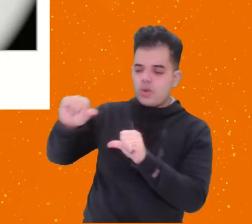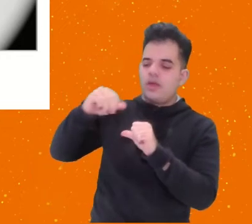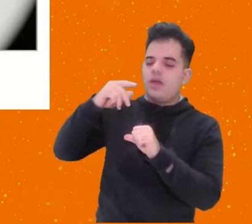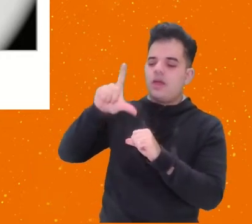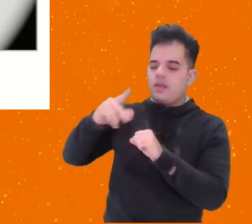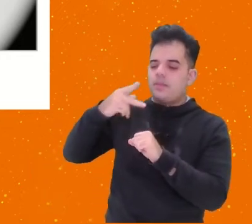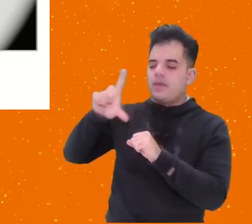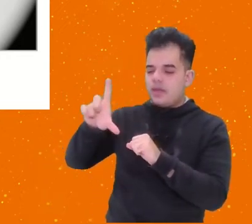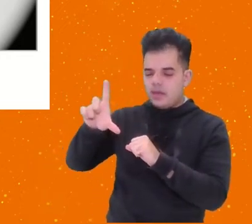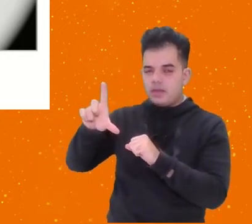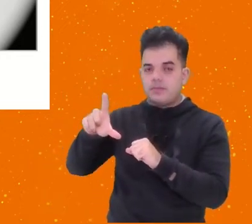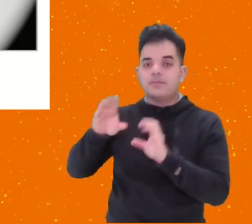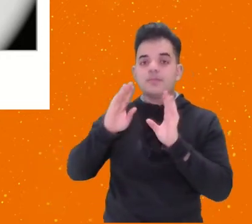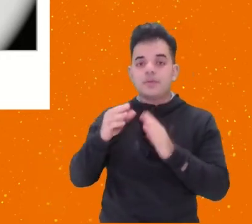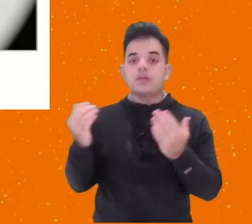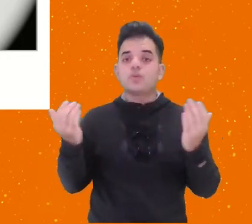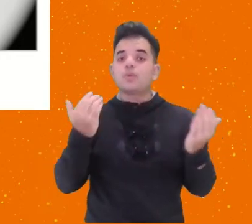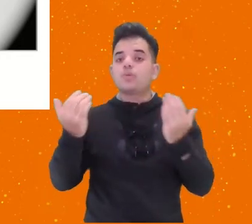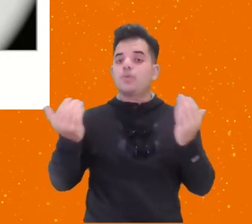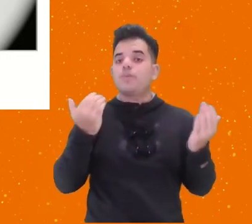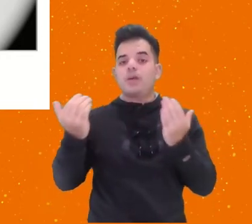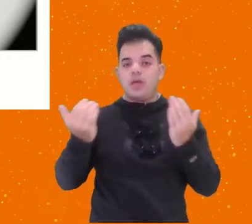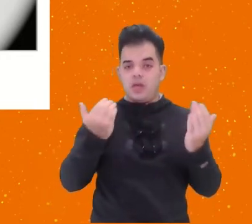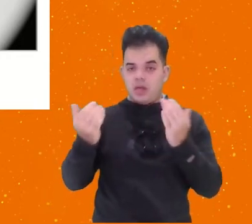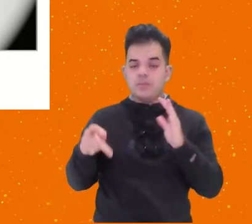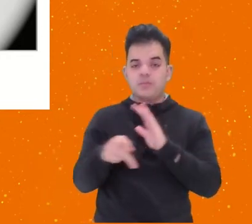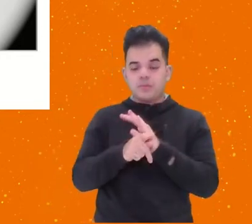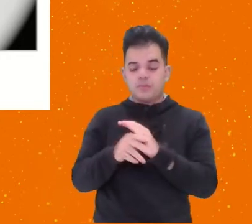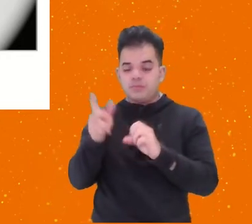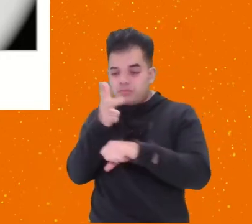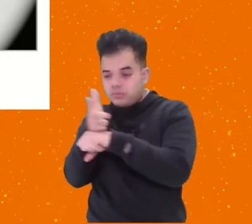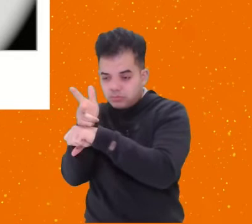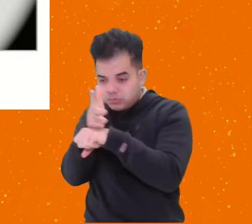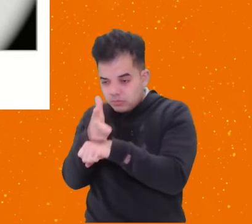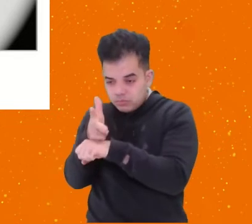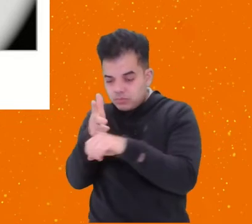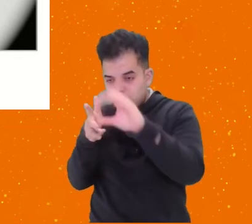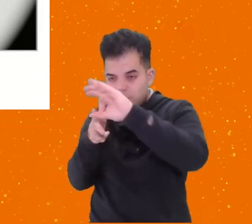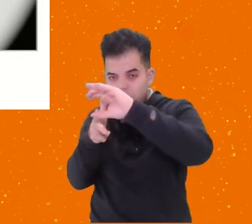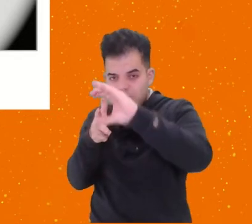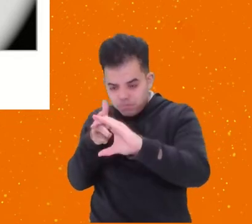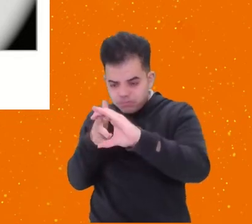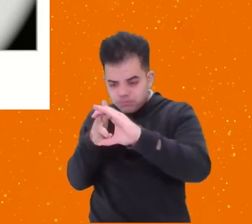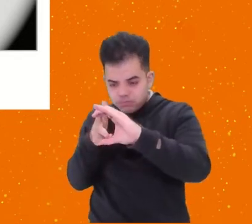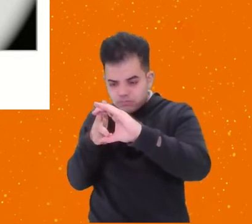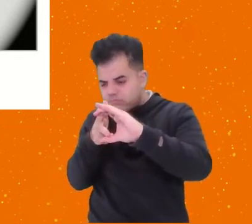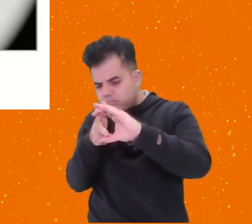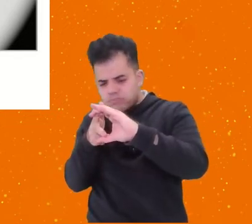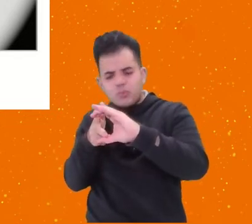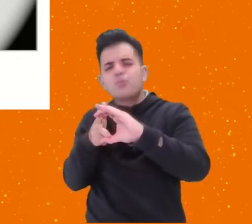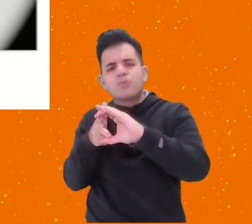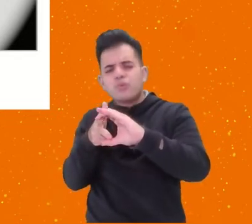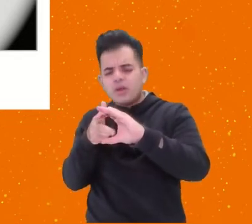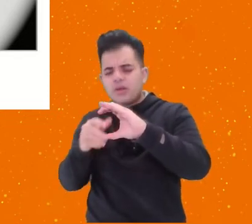E comparado como se a câmera tivesse com um bocal PL só. Ou seja,